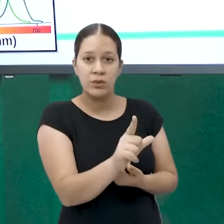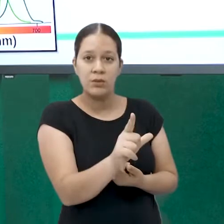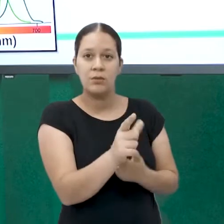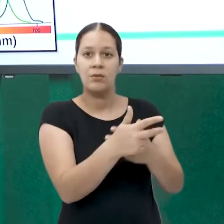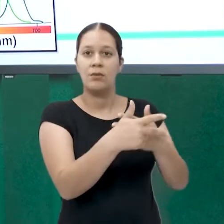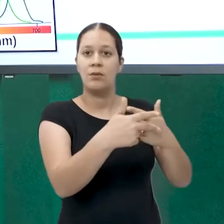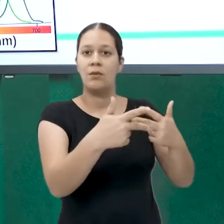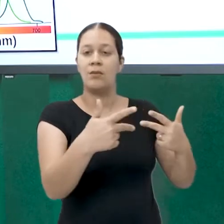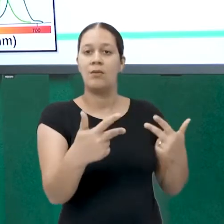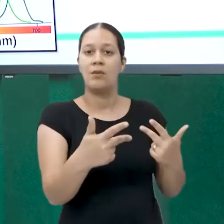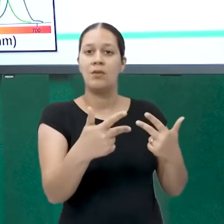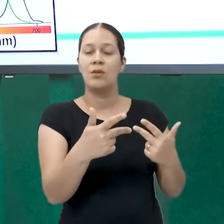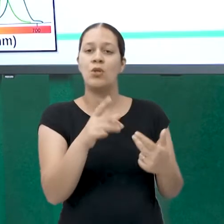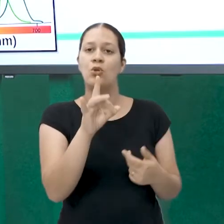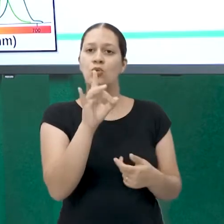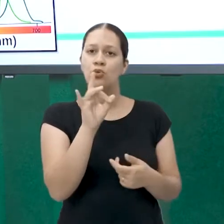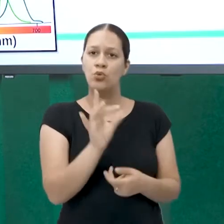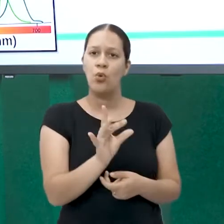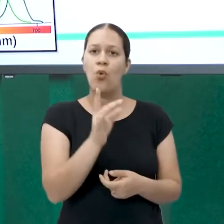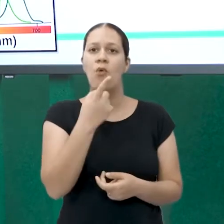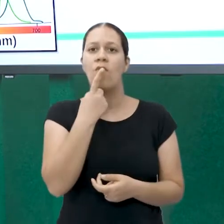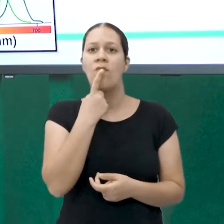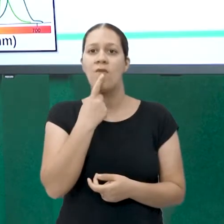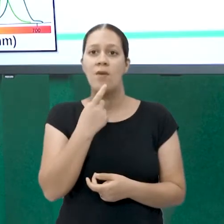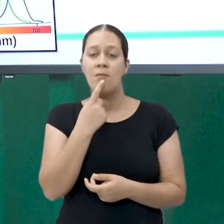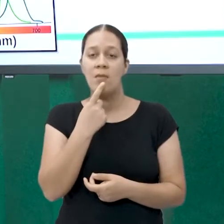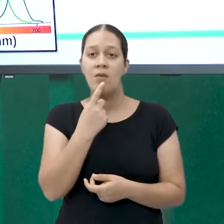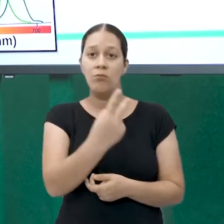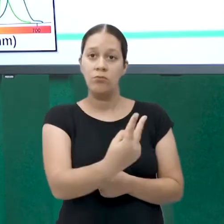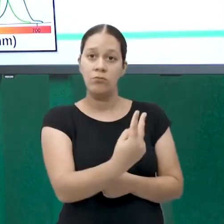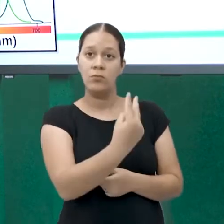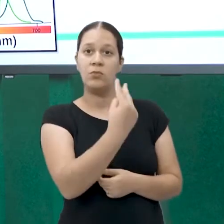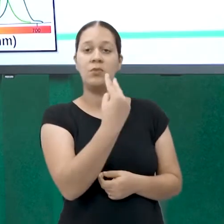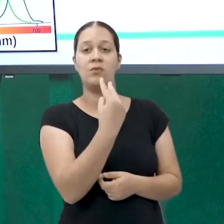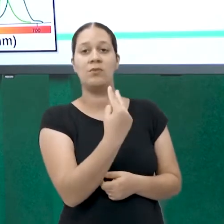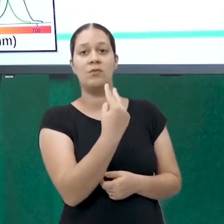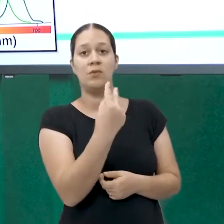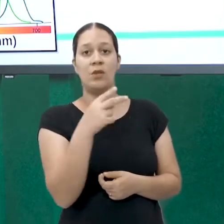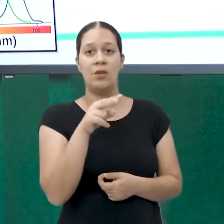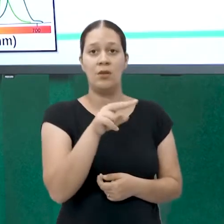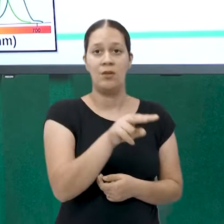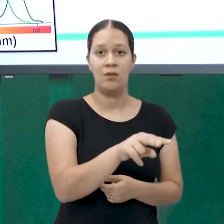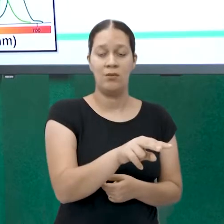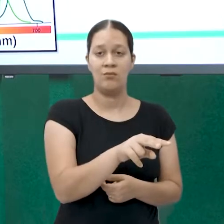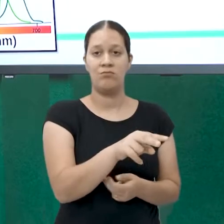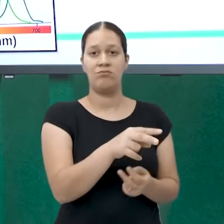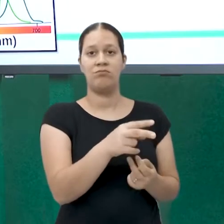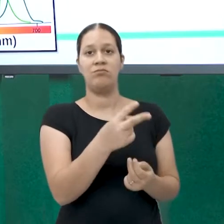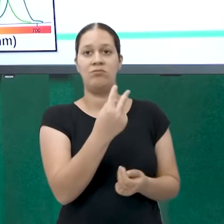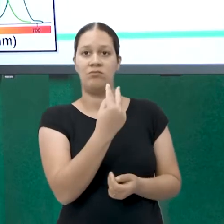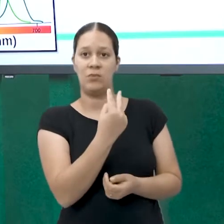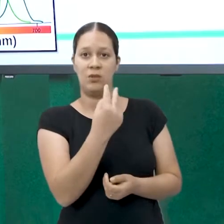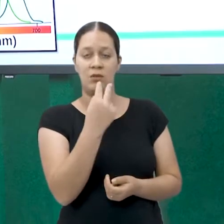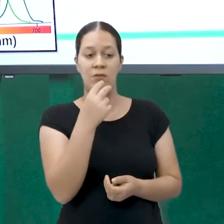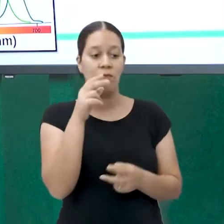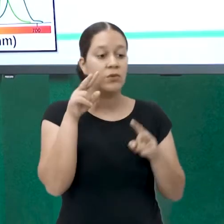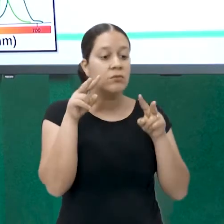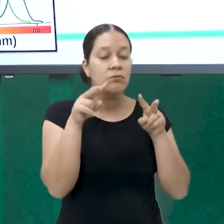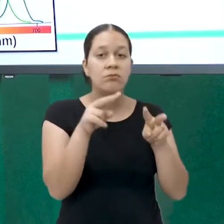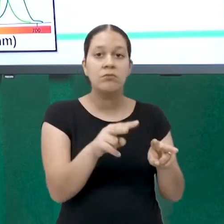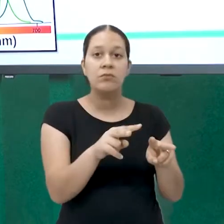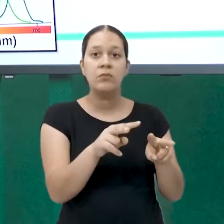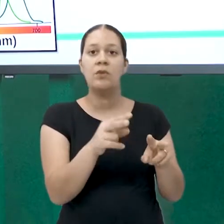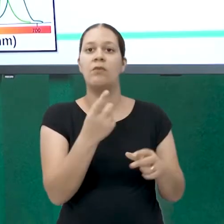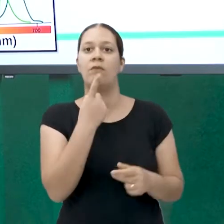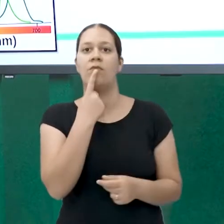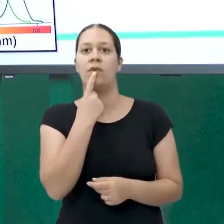luz bateram nesse objeto, mas só o feixe vermelho está voltando. Então, só o feixe vermelho